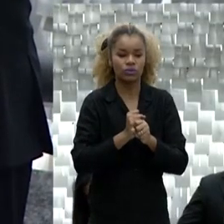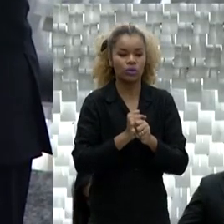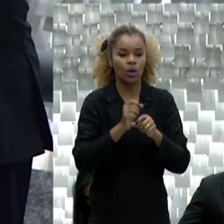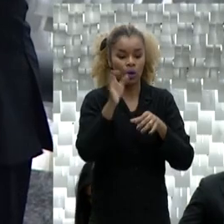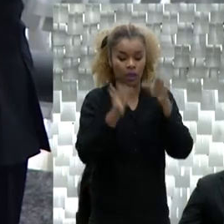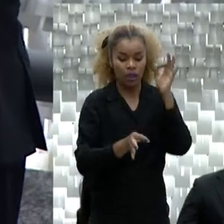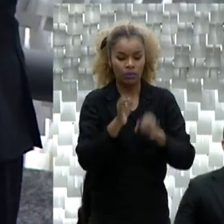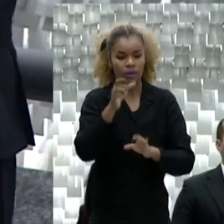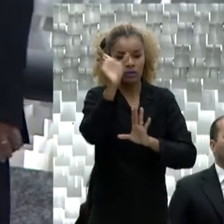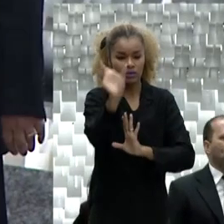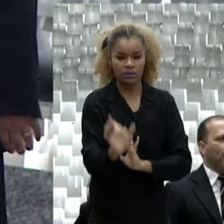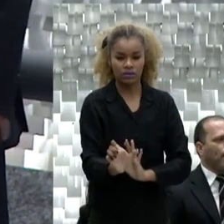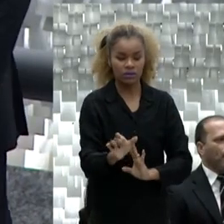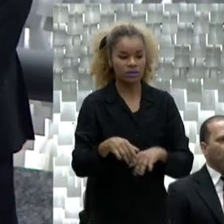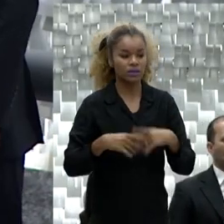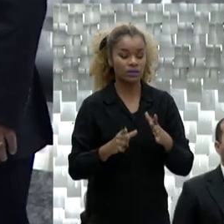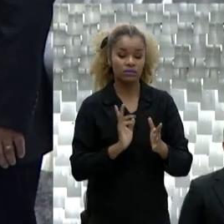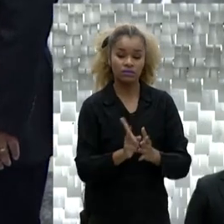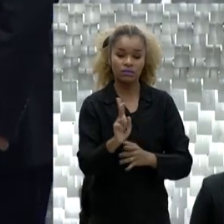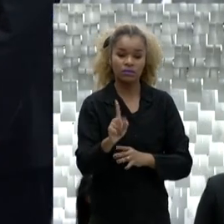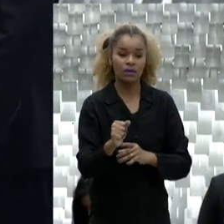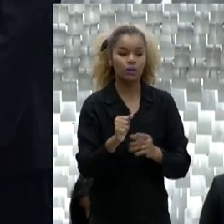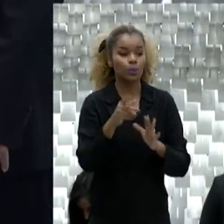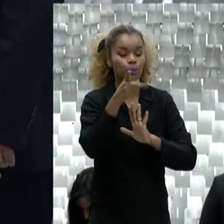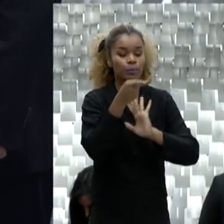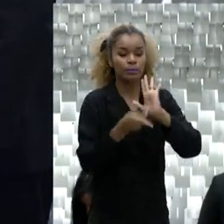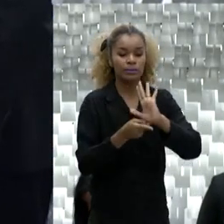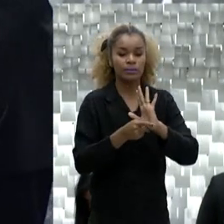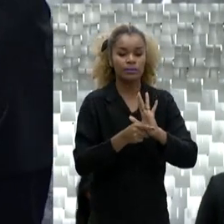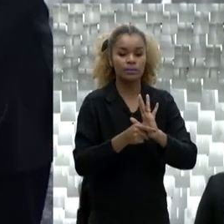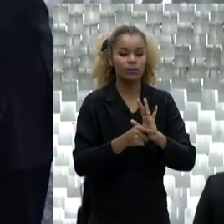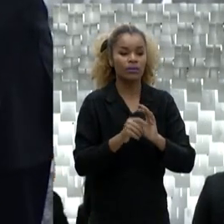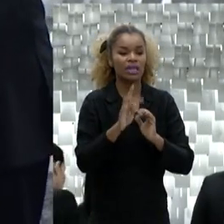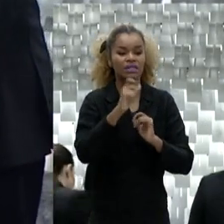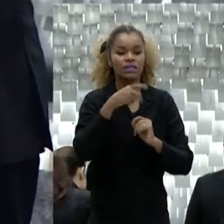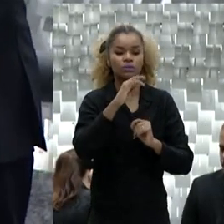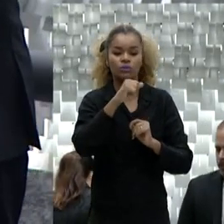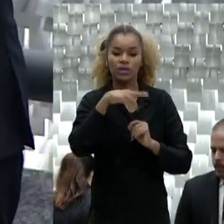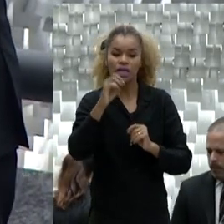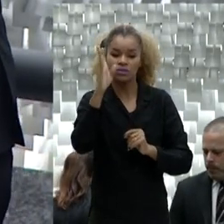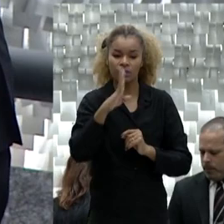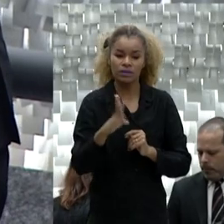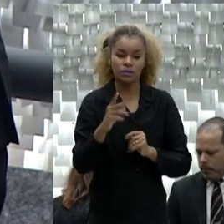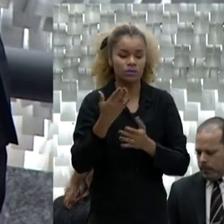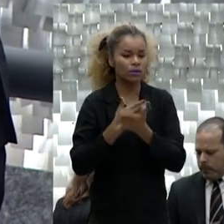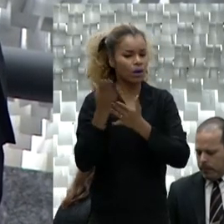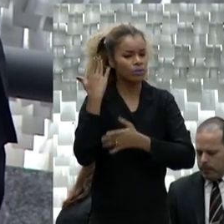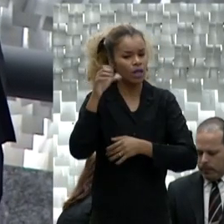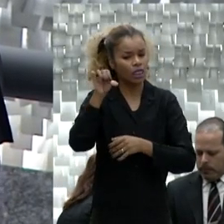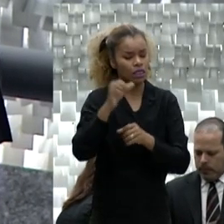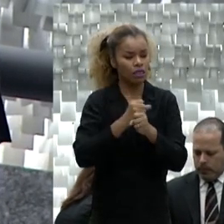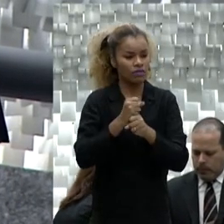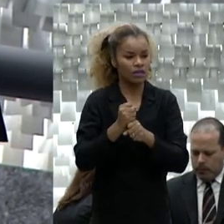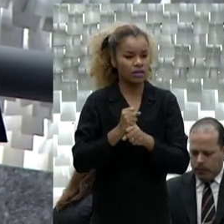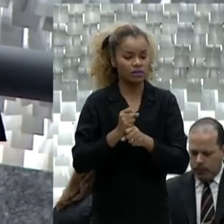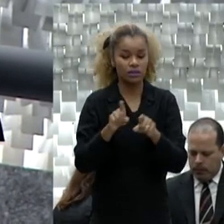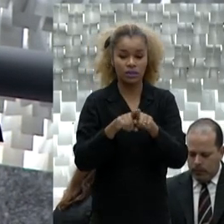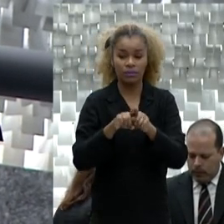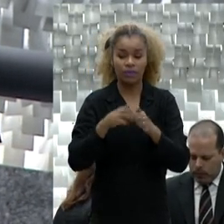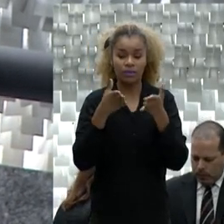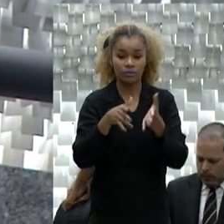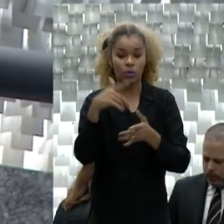dá continuidade ao projeto Tribunais do Brasil, iniciado há 9 anos, e do qual fazem parte outros 7